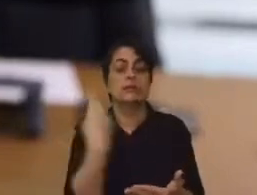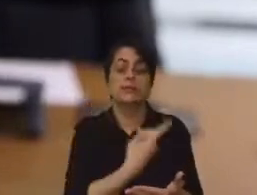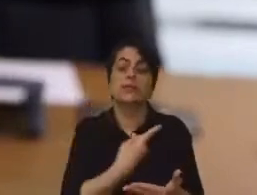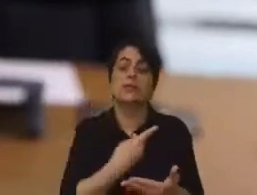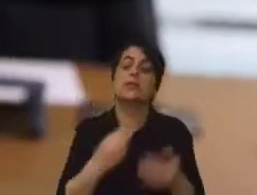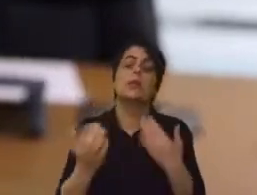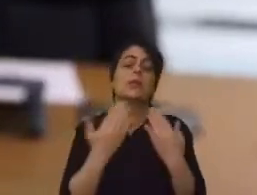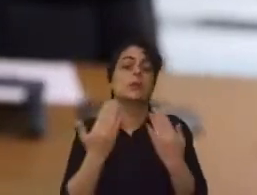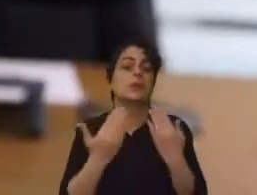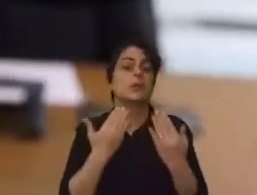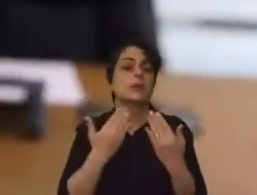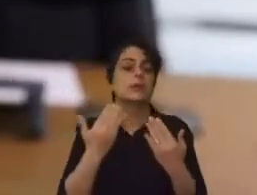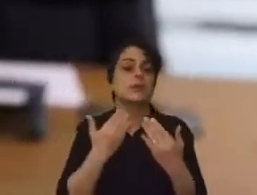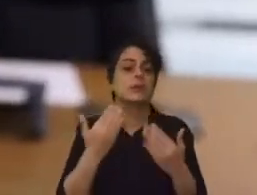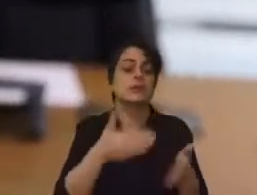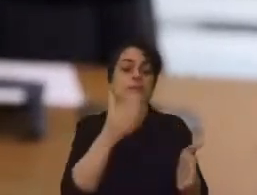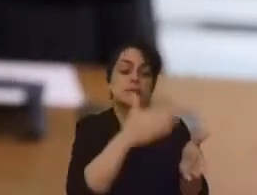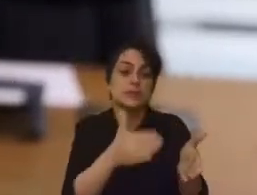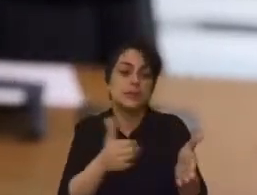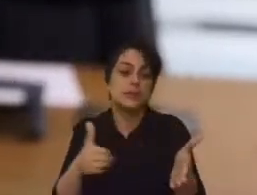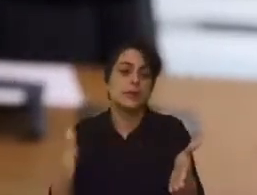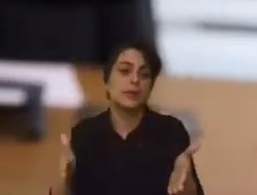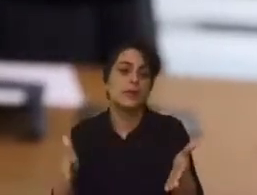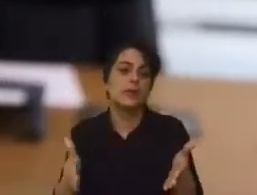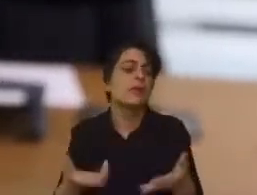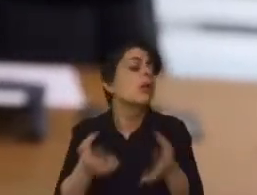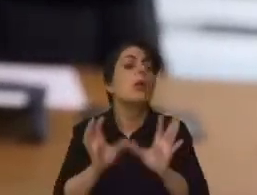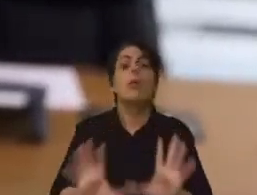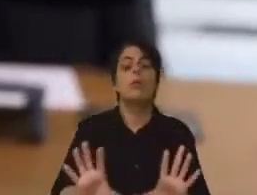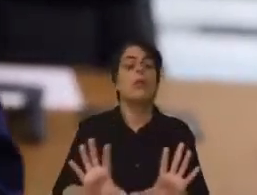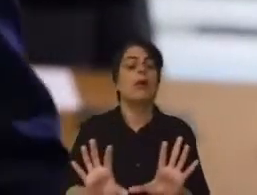Eu não quero falar da queda da renda dos trabalhadores, que